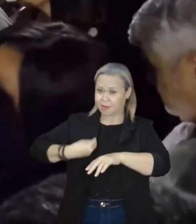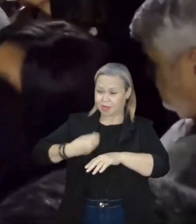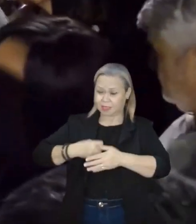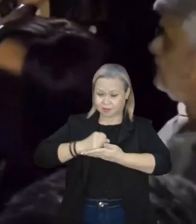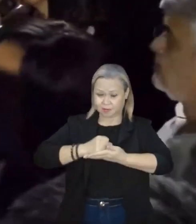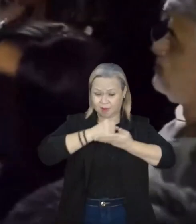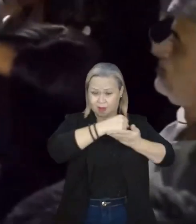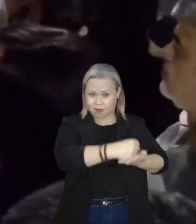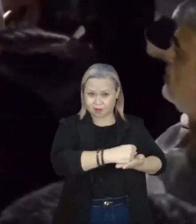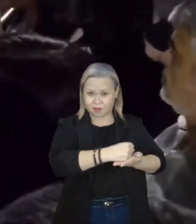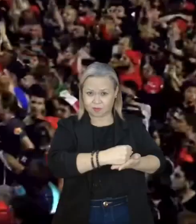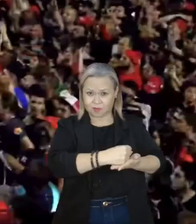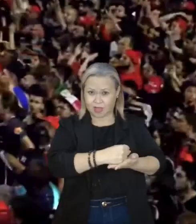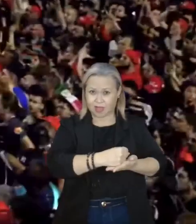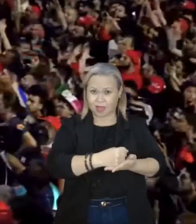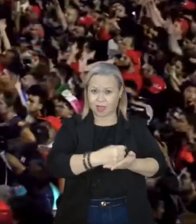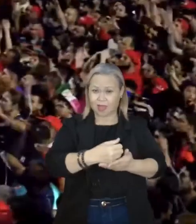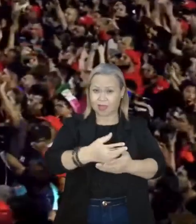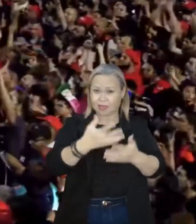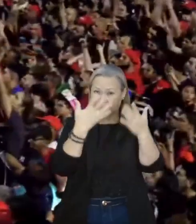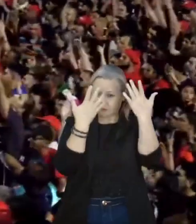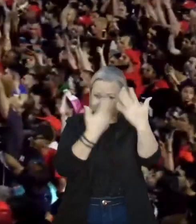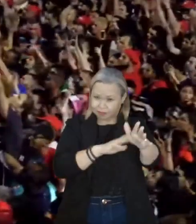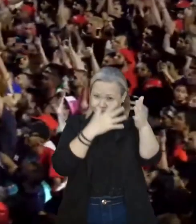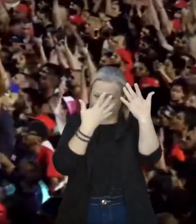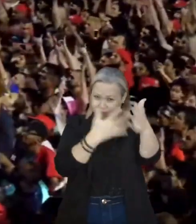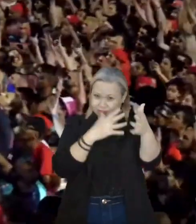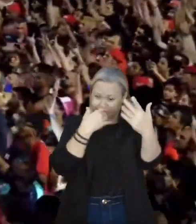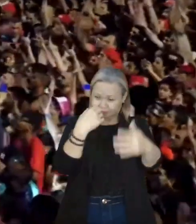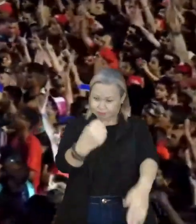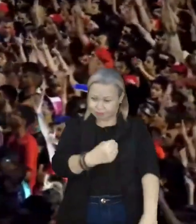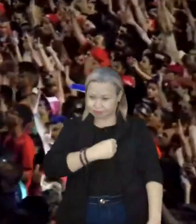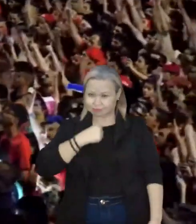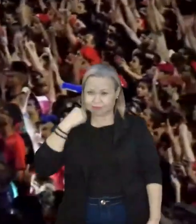ajudá-lo. Viva a democracia!